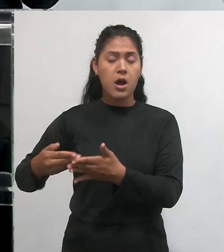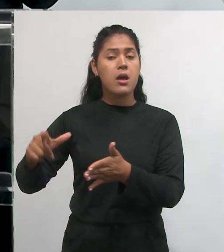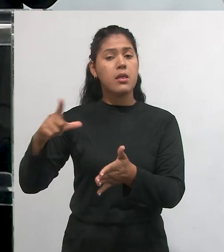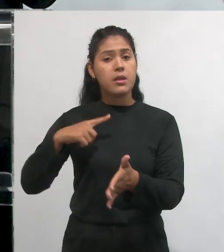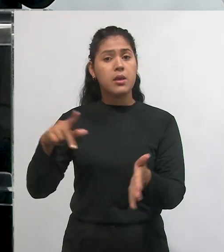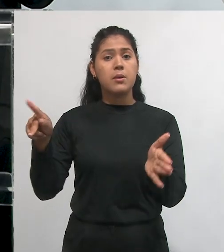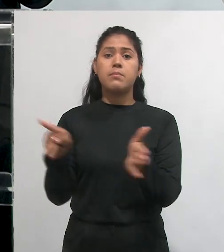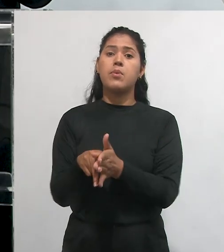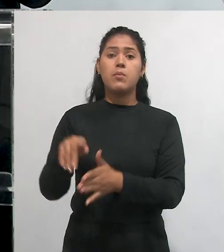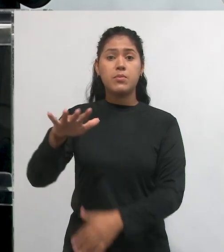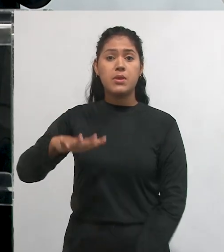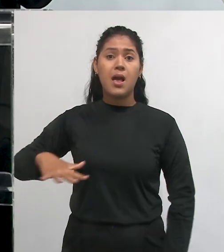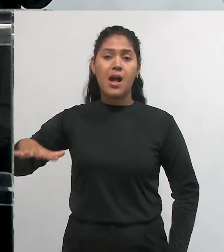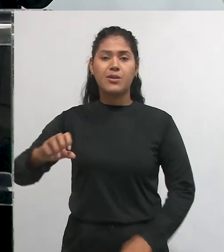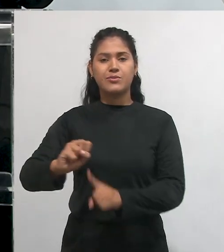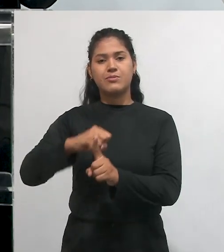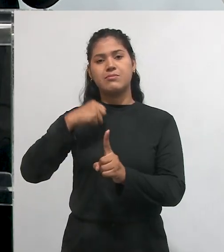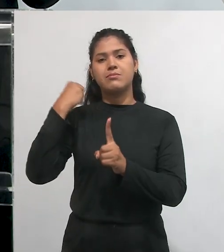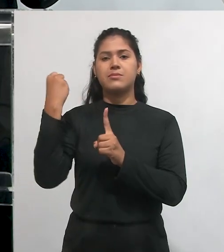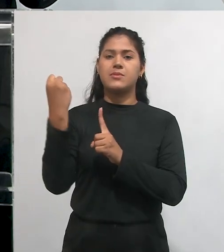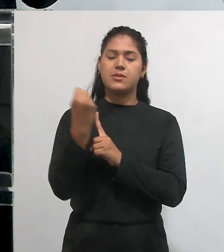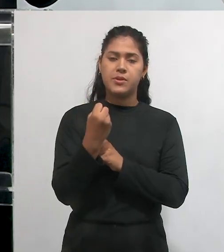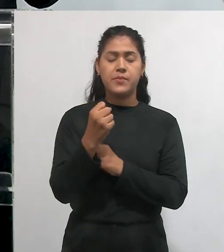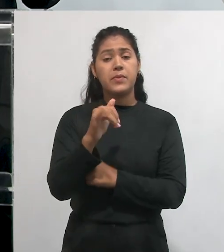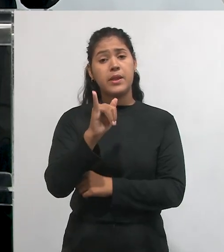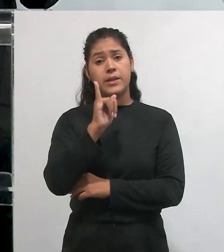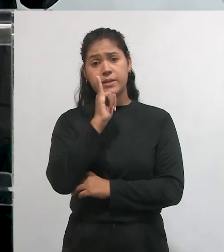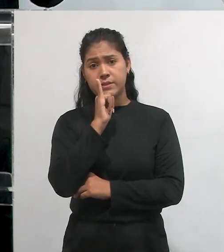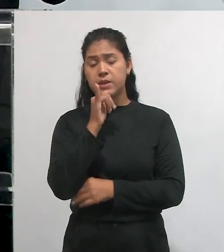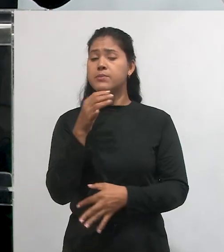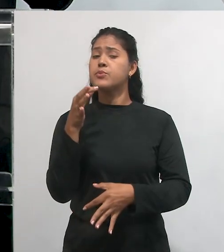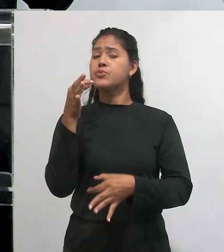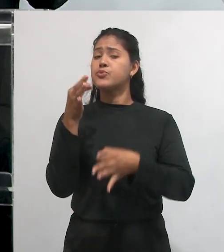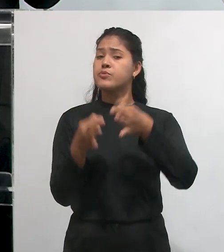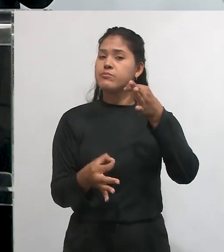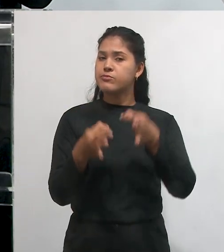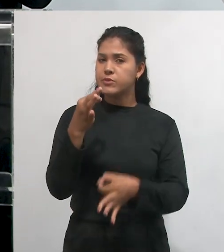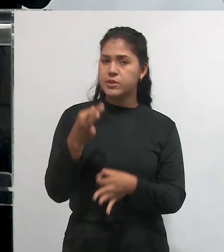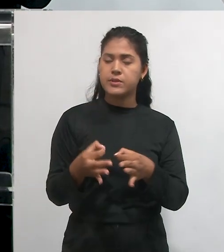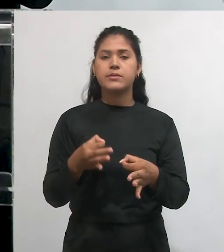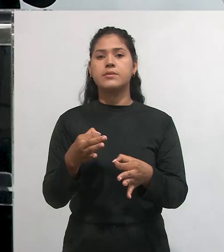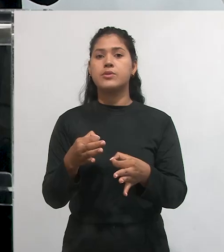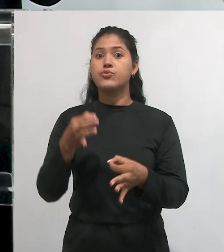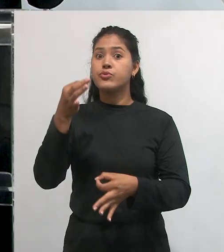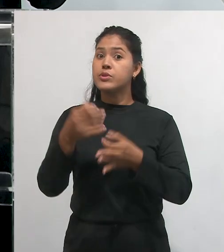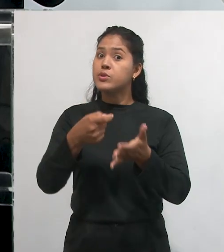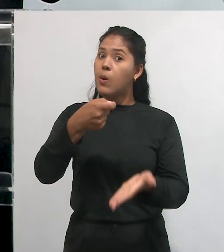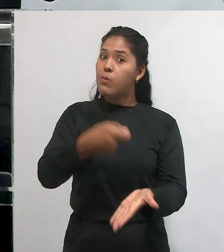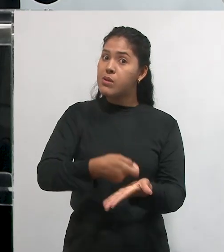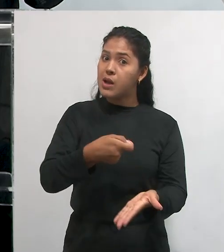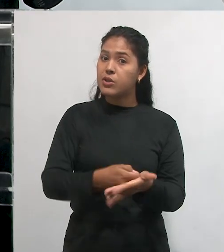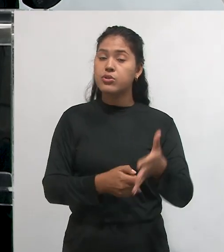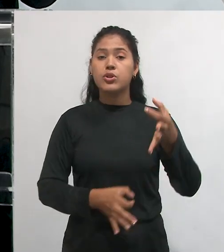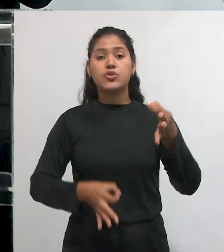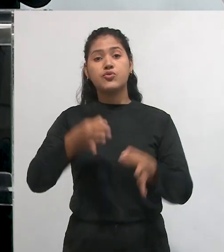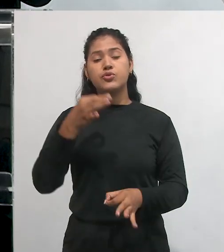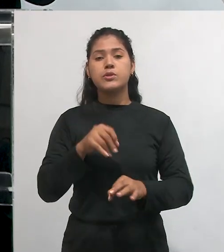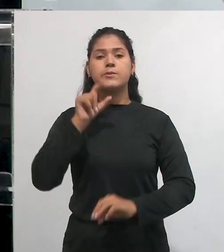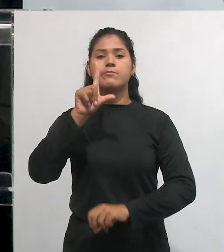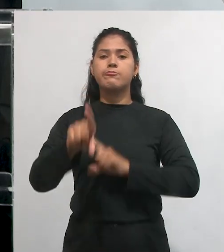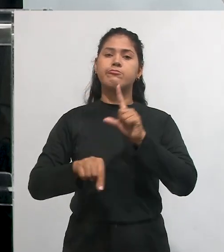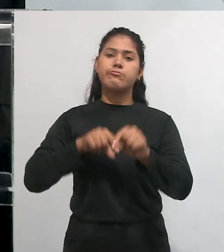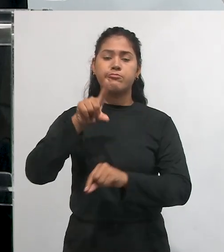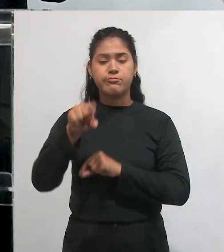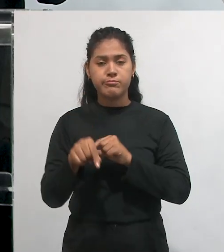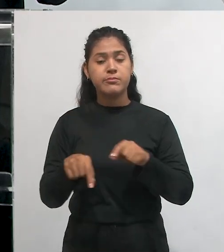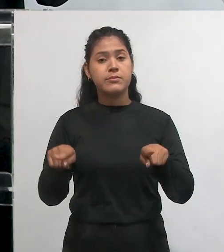sociais se despontaria, por exemplo, a questão da justiça comutativa, distributiva, e a aplicabilidade desses